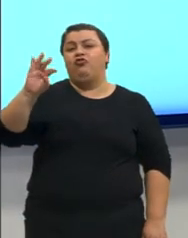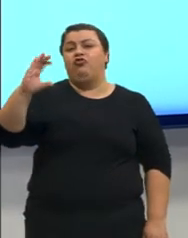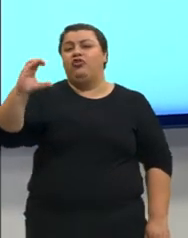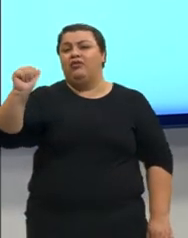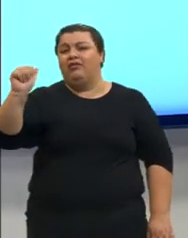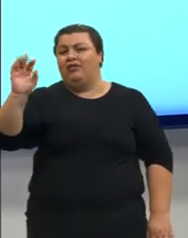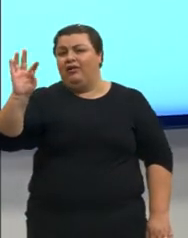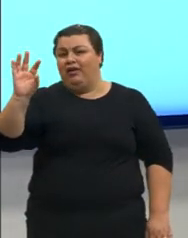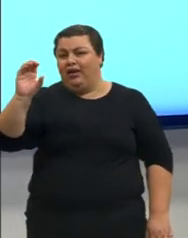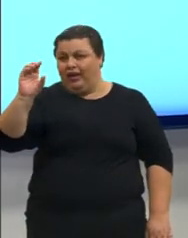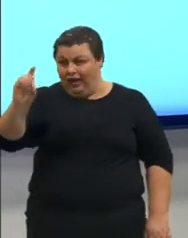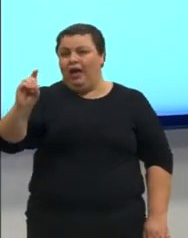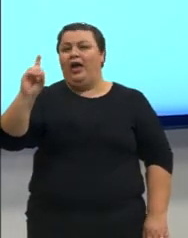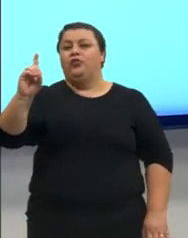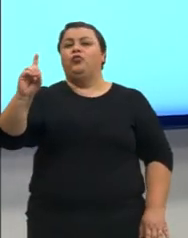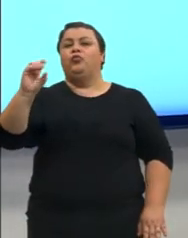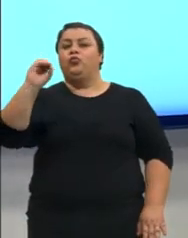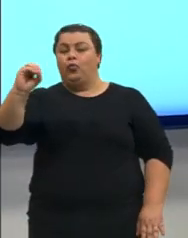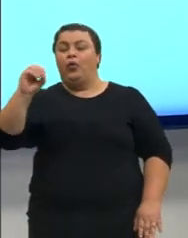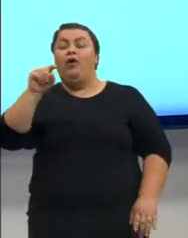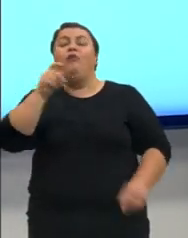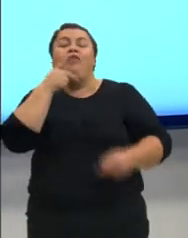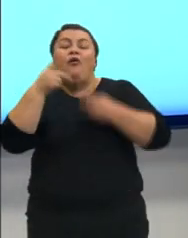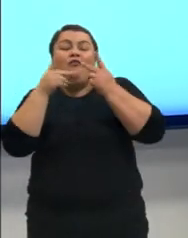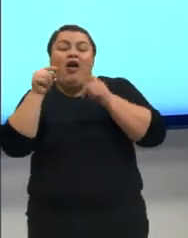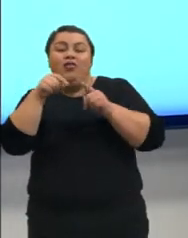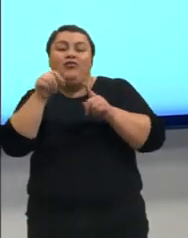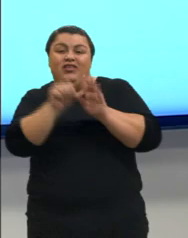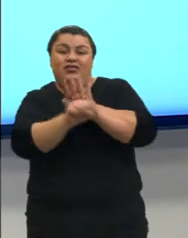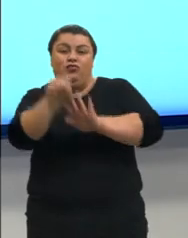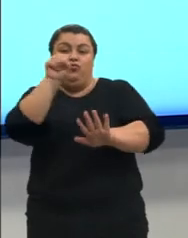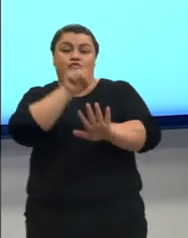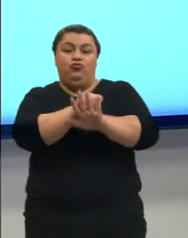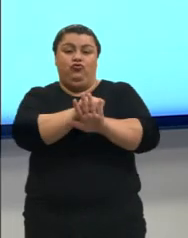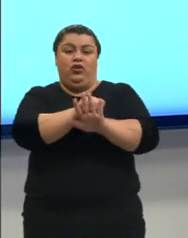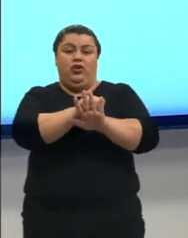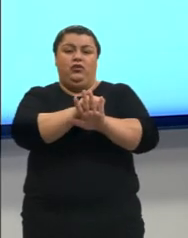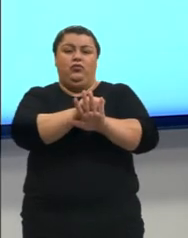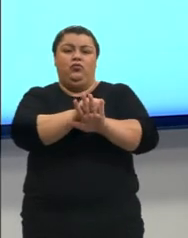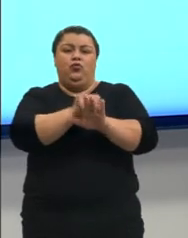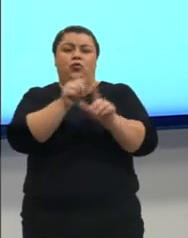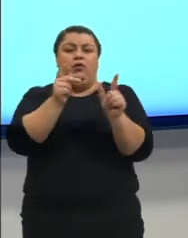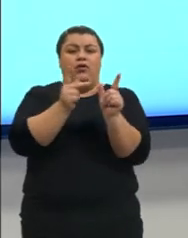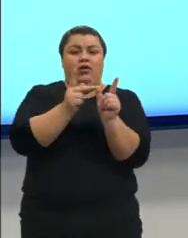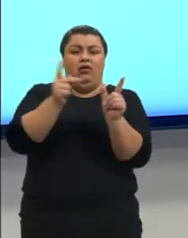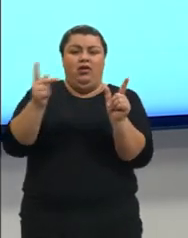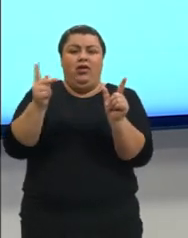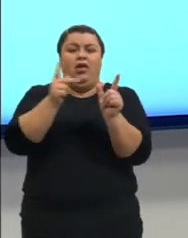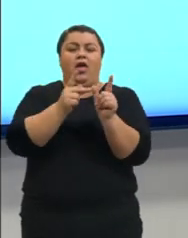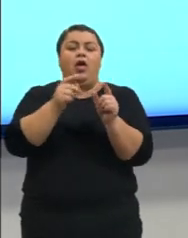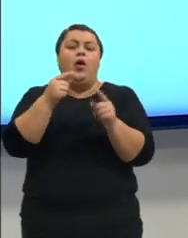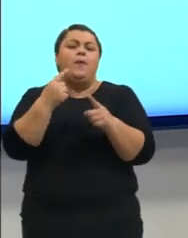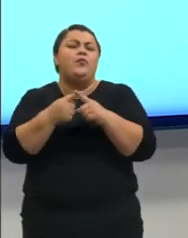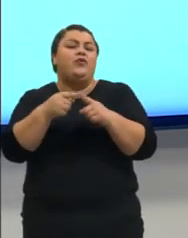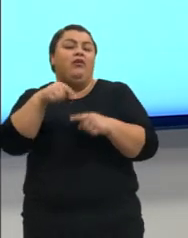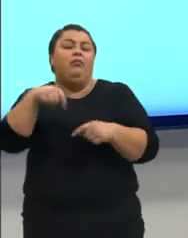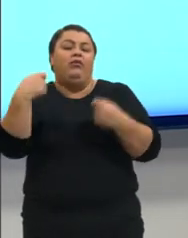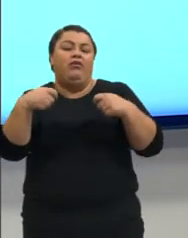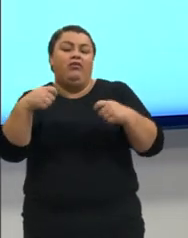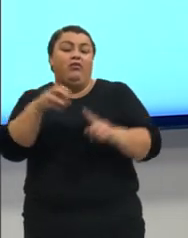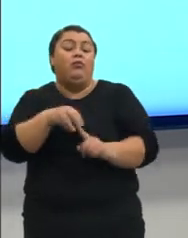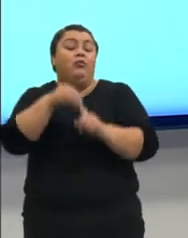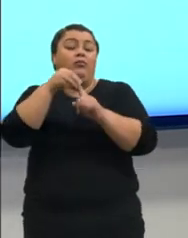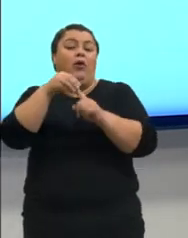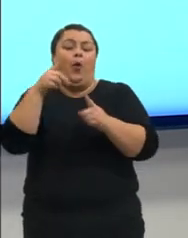sujeito por quê que é um digo que são dois temas essenciais porque que eles são essenciais Porque toda